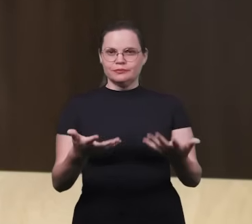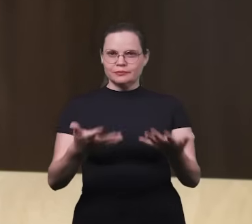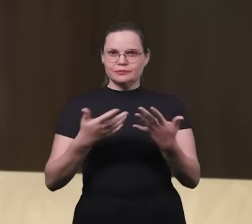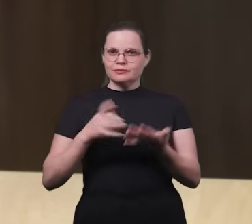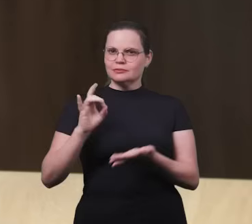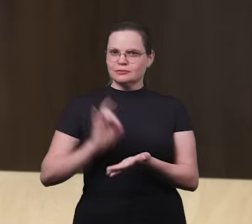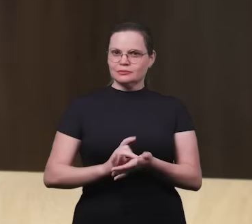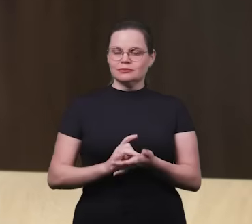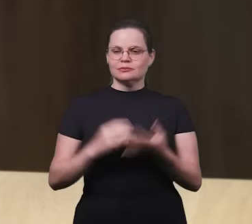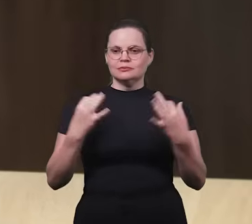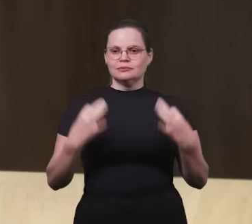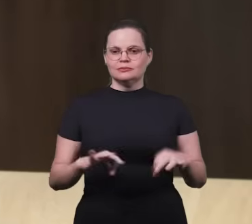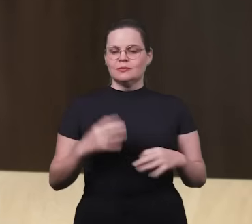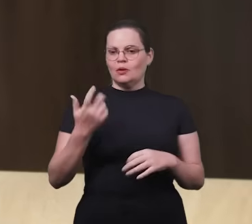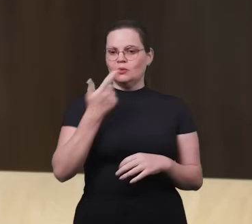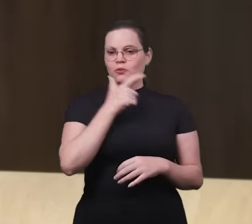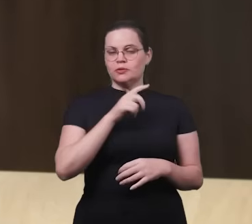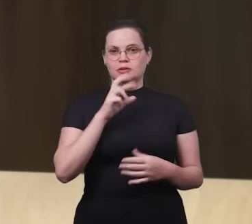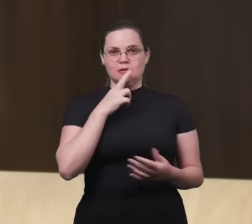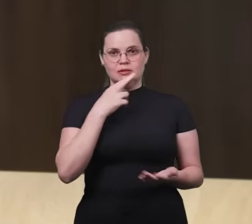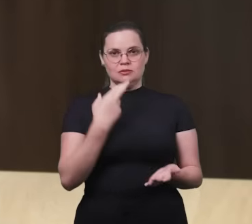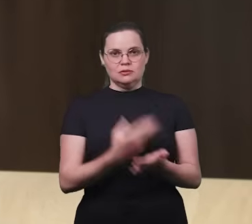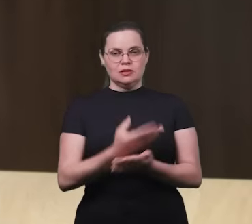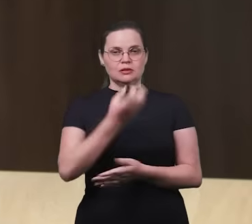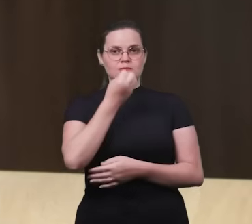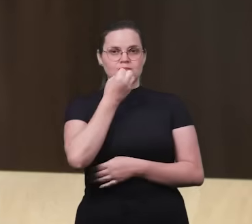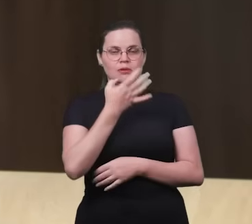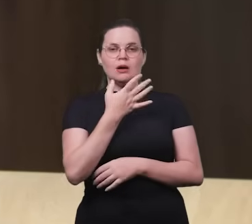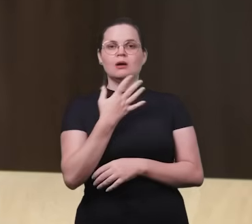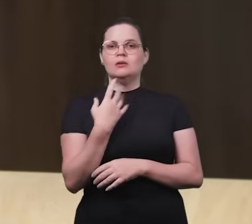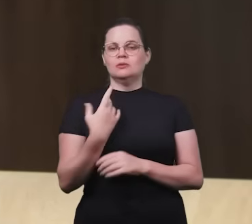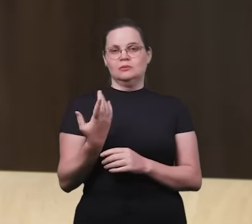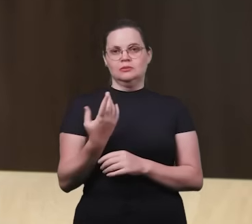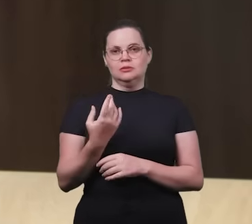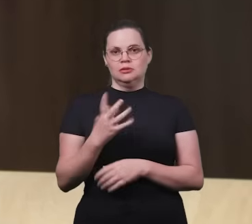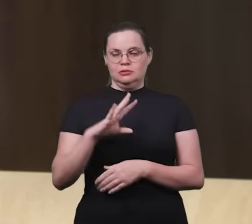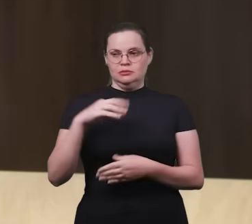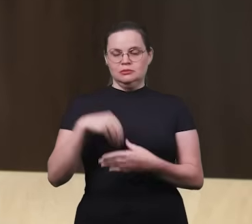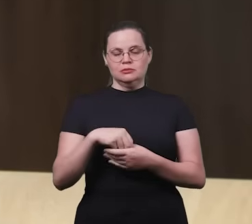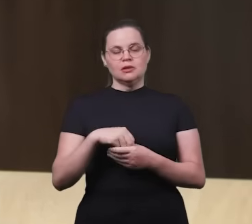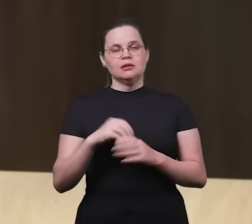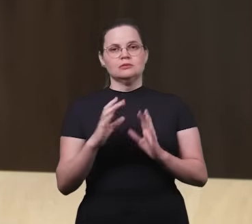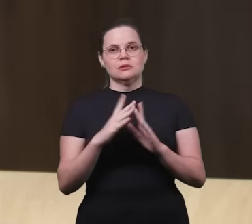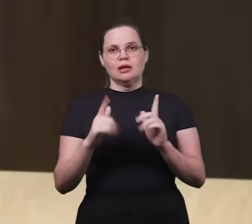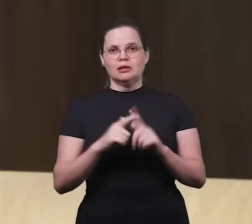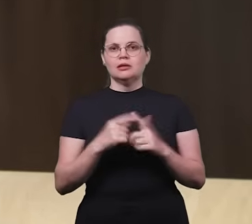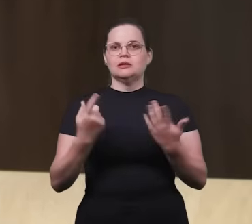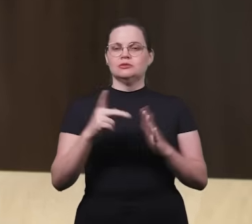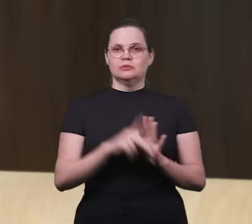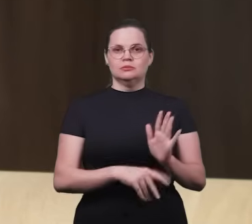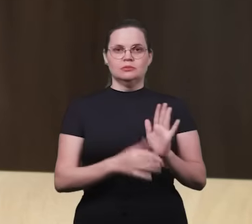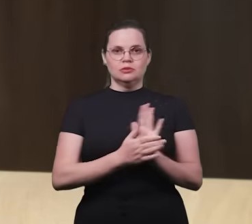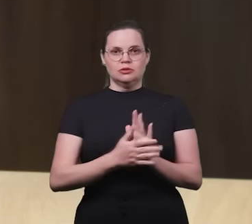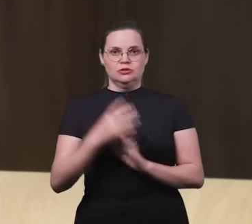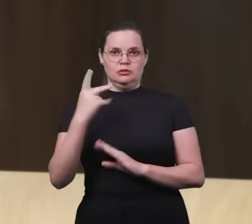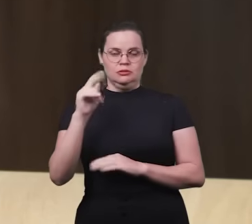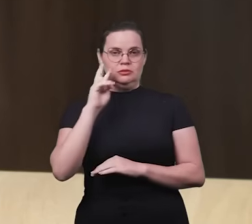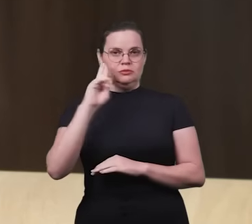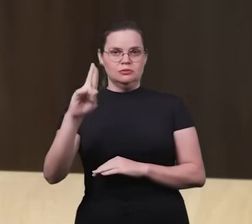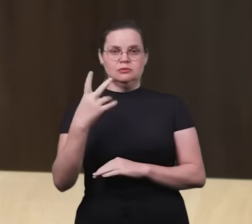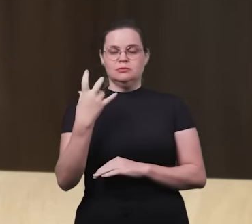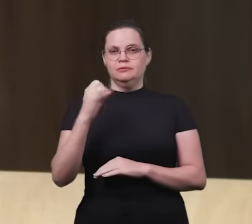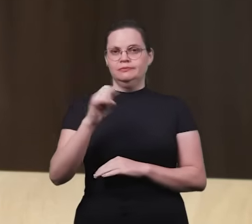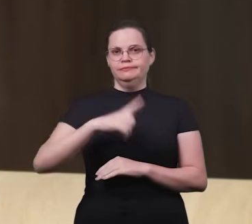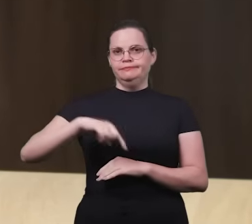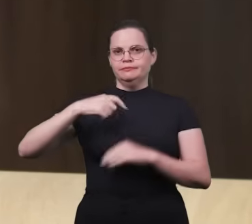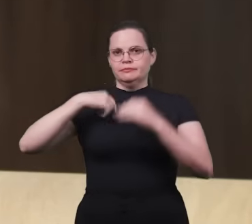eficazes, hoje nós alcançaremos resultados positivos na obra do Espírito quando nós atendemos à